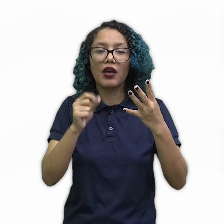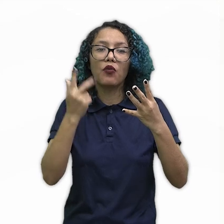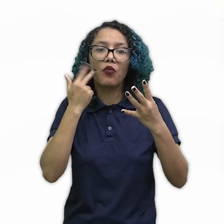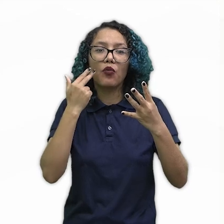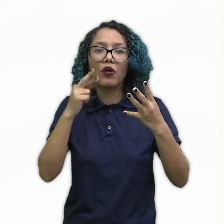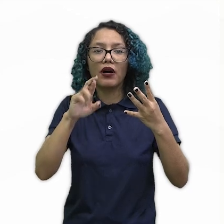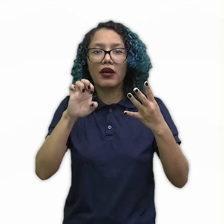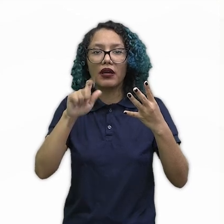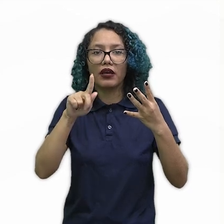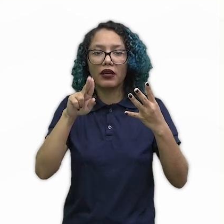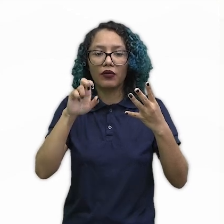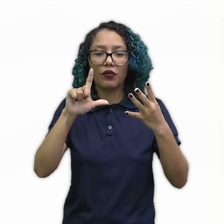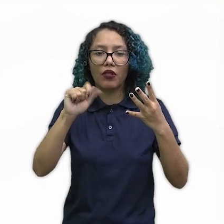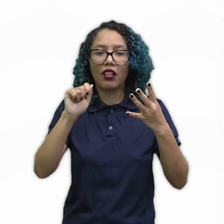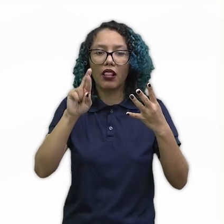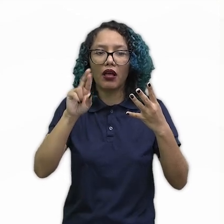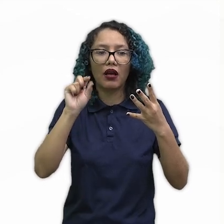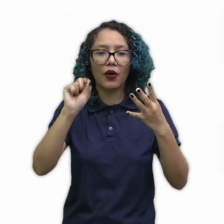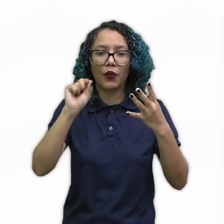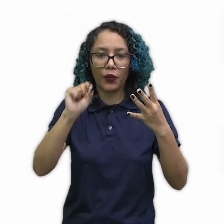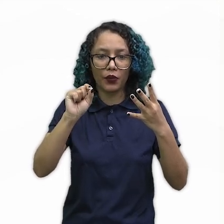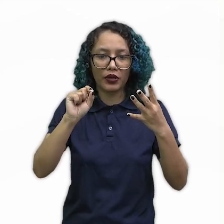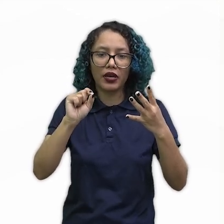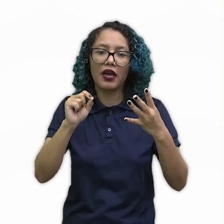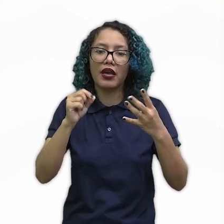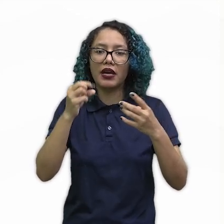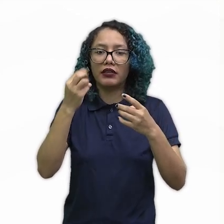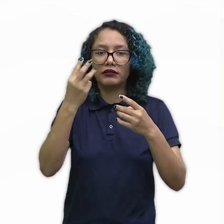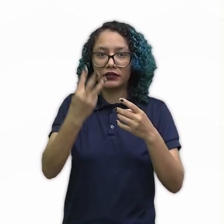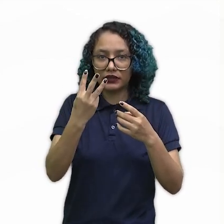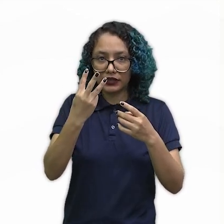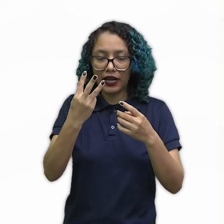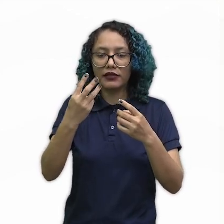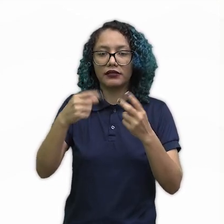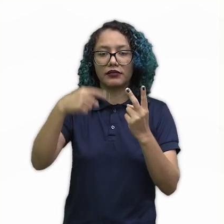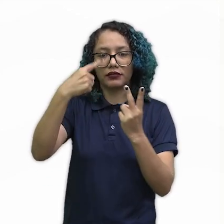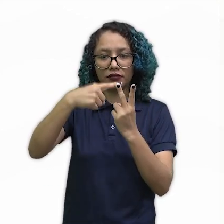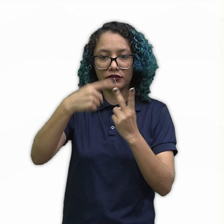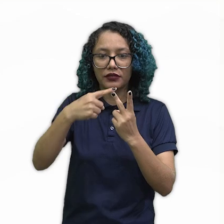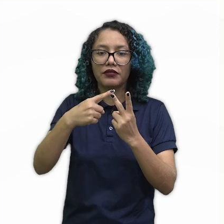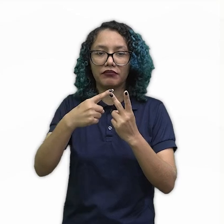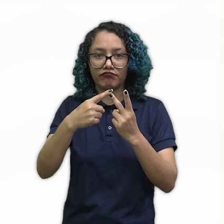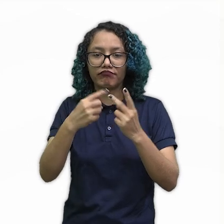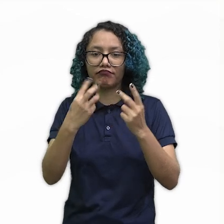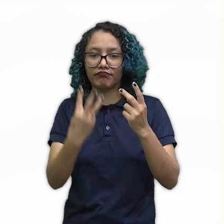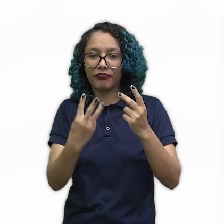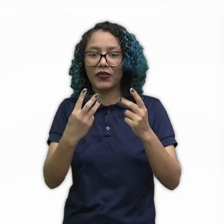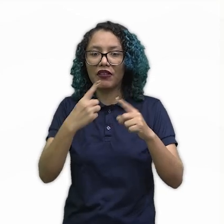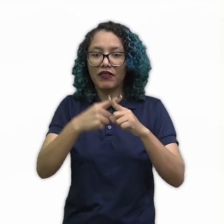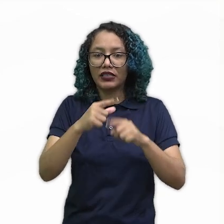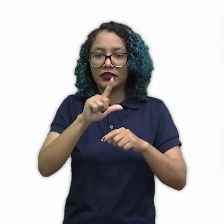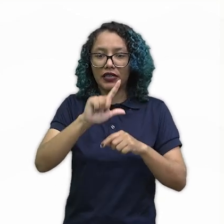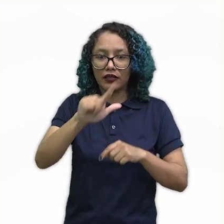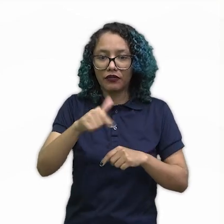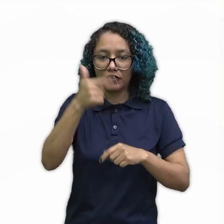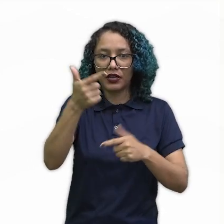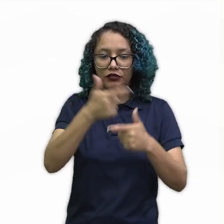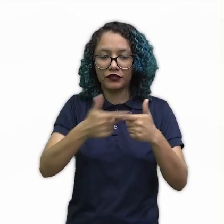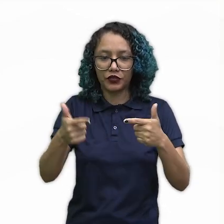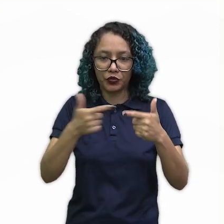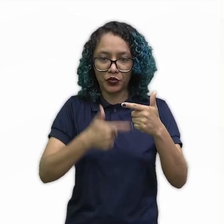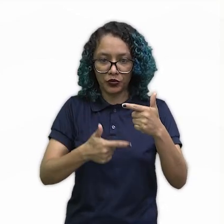regular, no caso, é 3 raiz de 3 vezes o lado ao quadrado dividido por